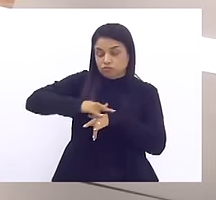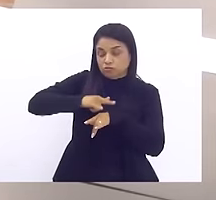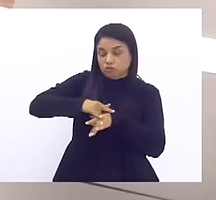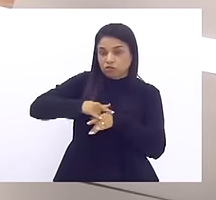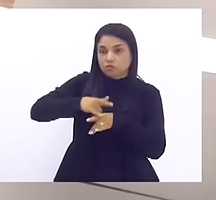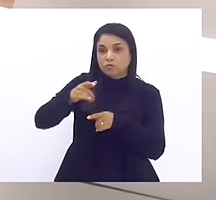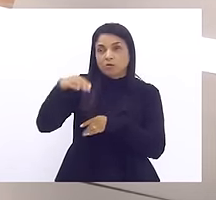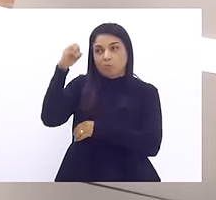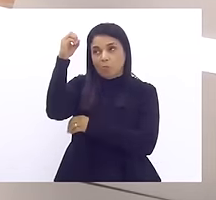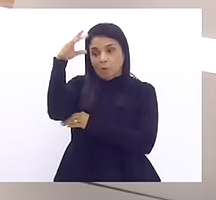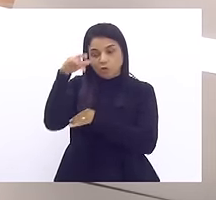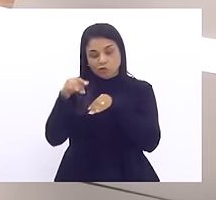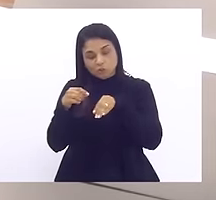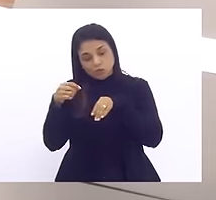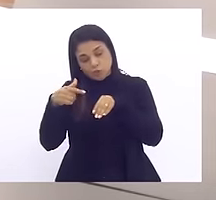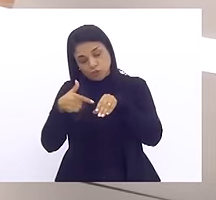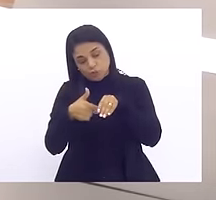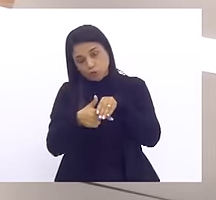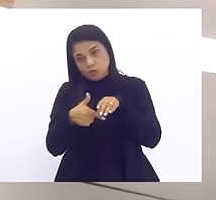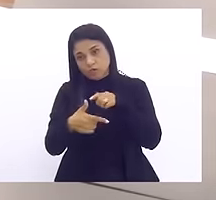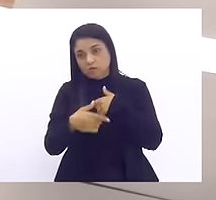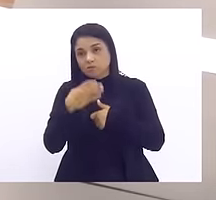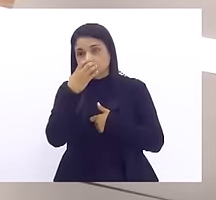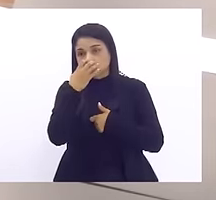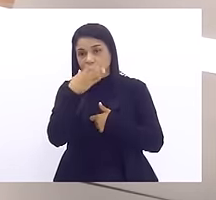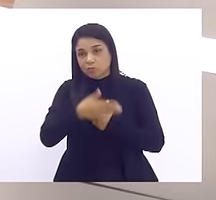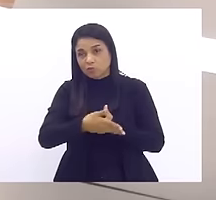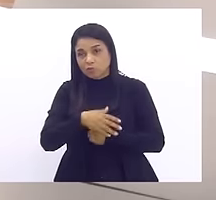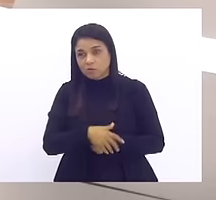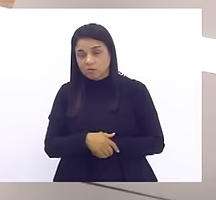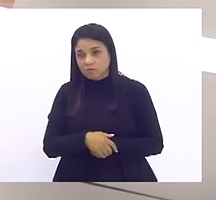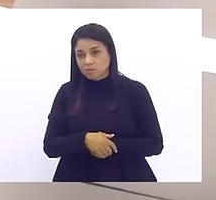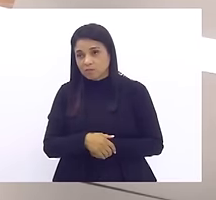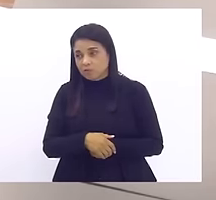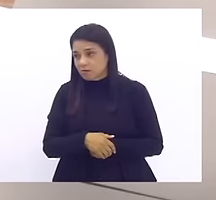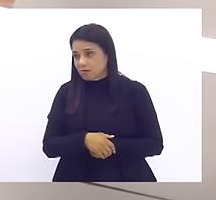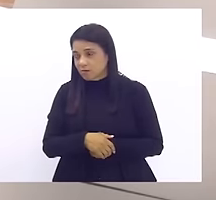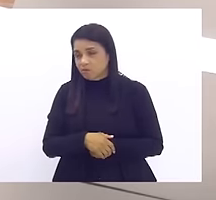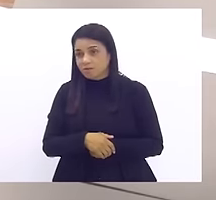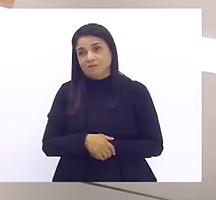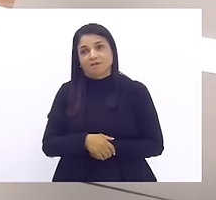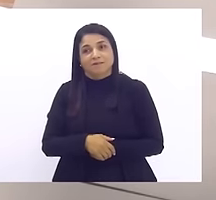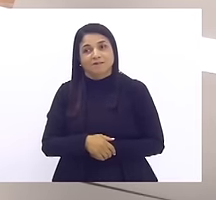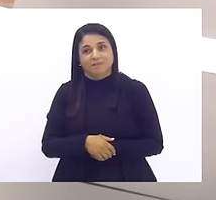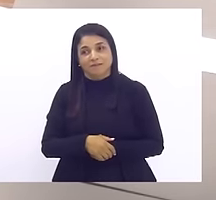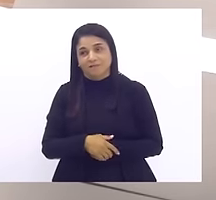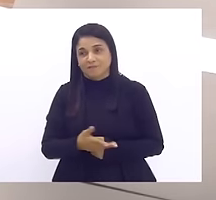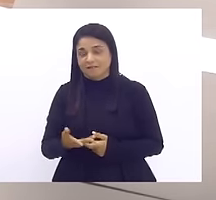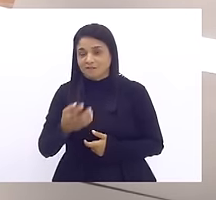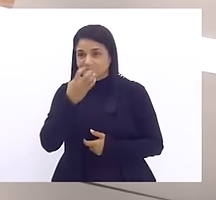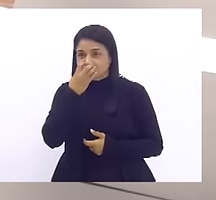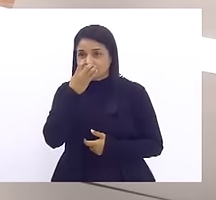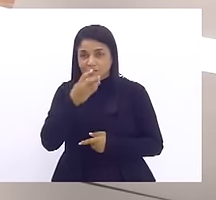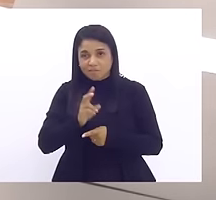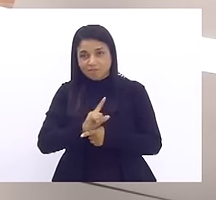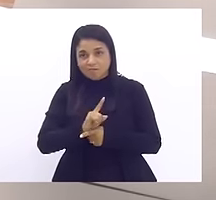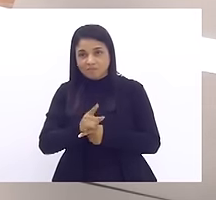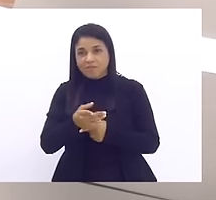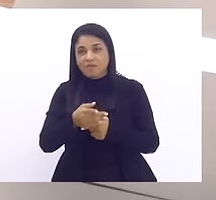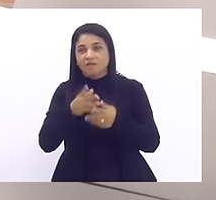da operação foi muito maltratado onde estava nós estava na seção realmente da primeira sessão os vereadores João Márcio